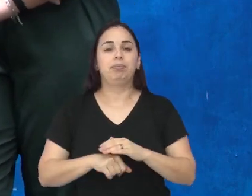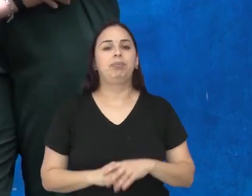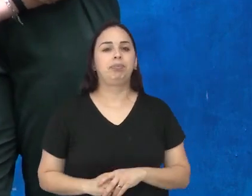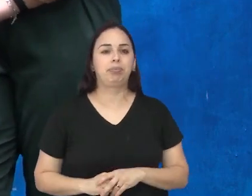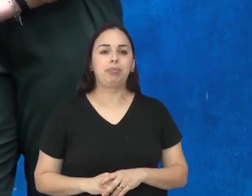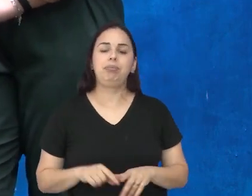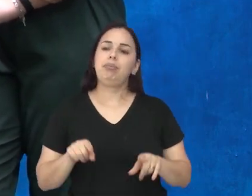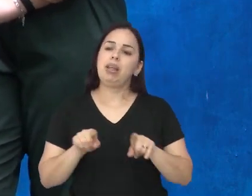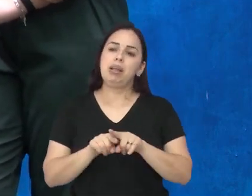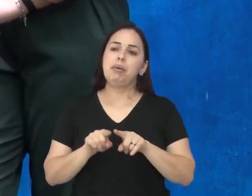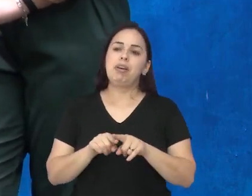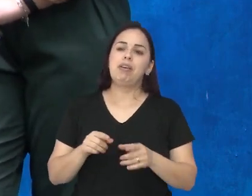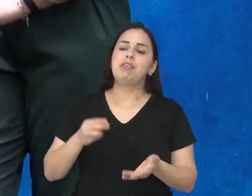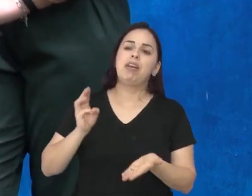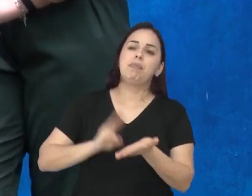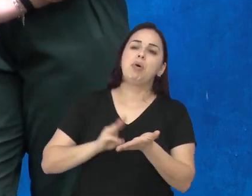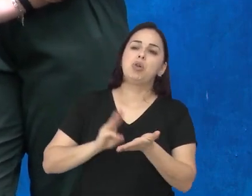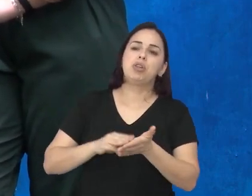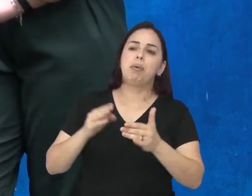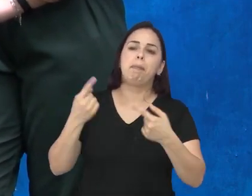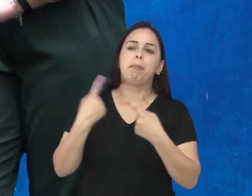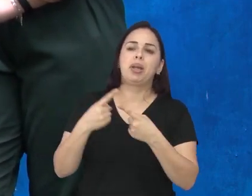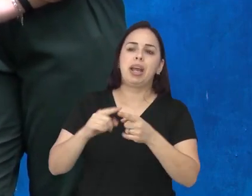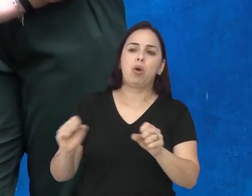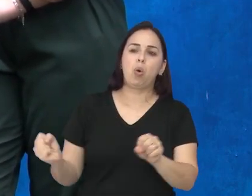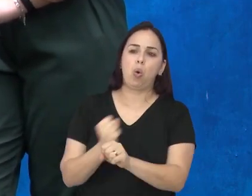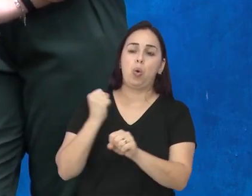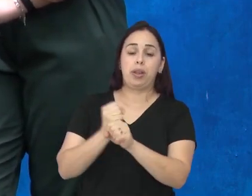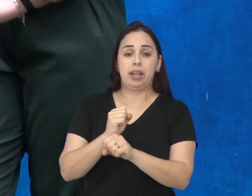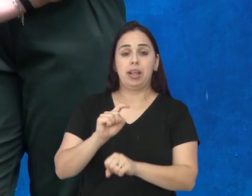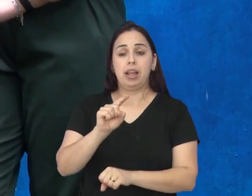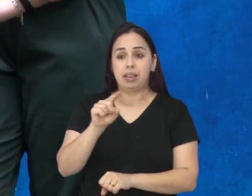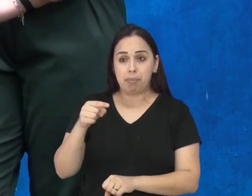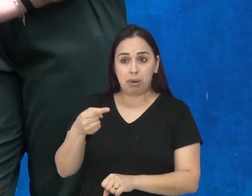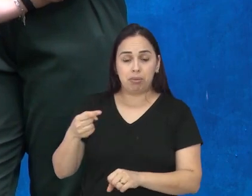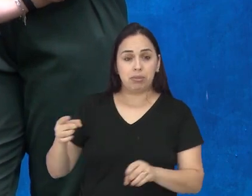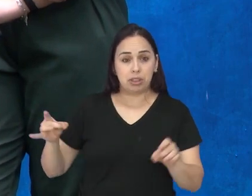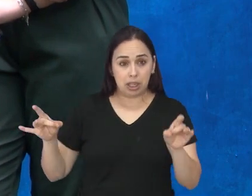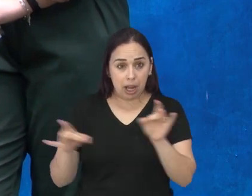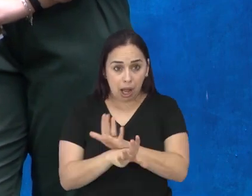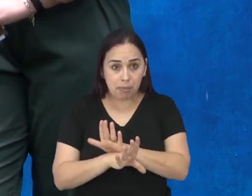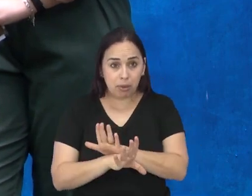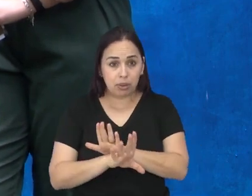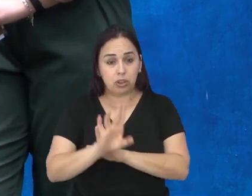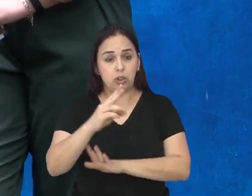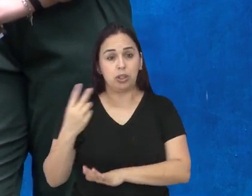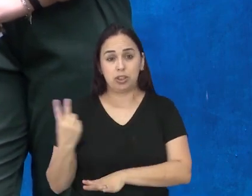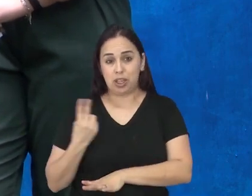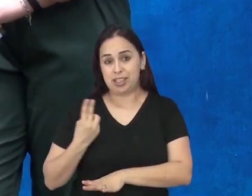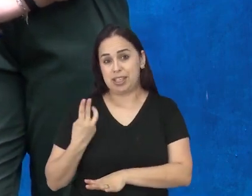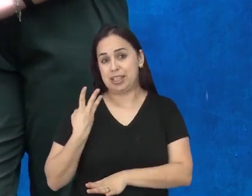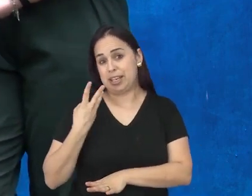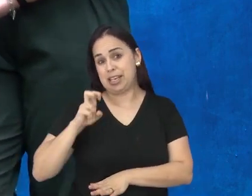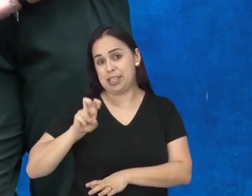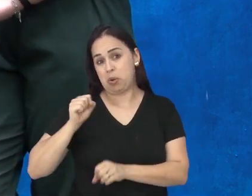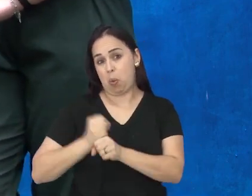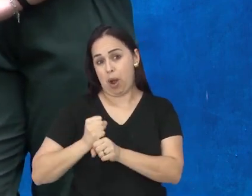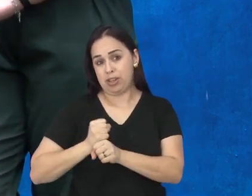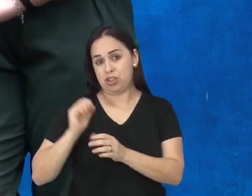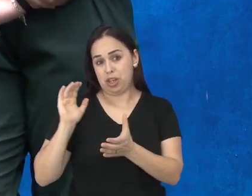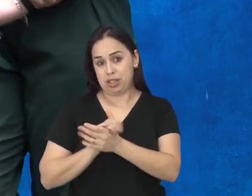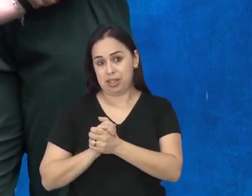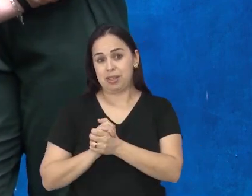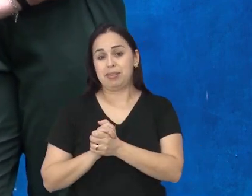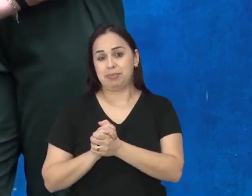dia. Da reconstrução. E logo que ela foi terminada, a gente fez a nossa comemoração de 35 anos de casado. Ah, que